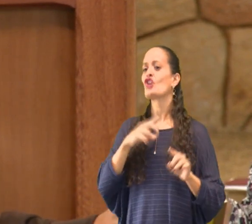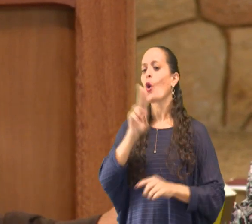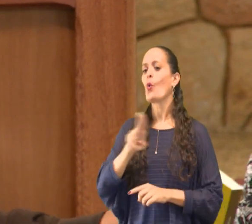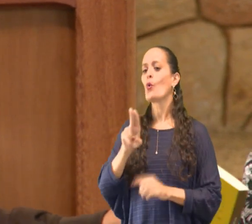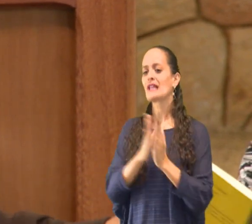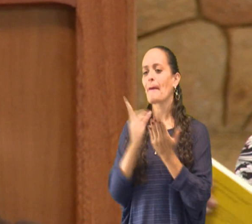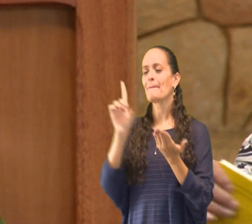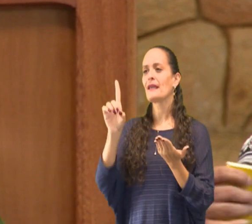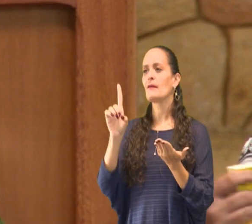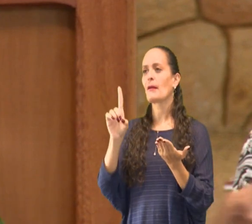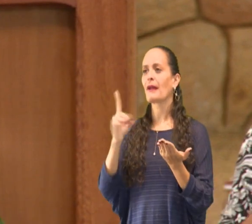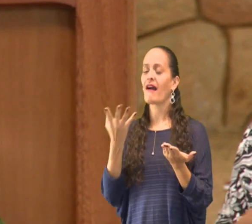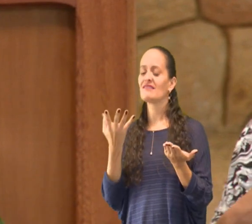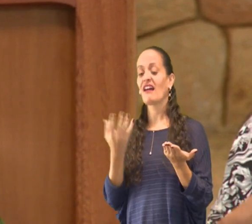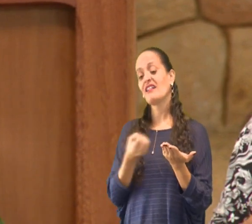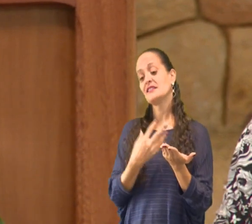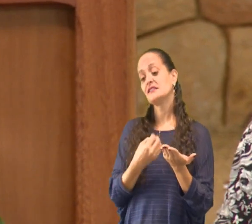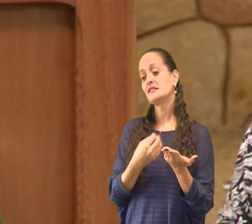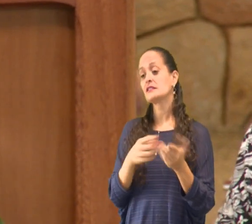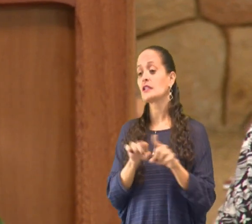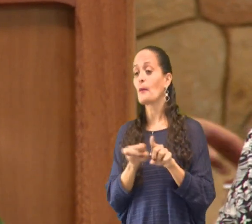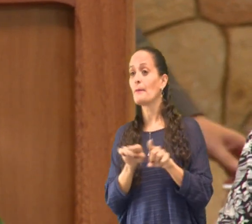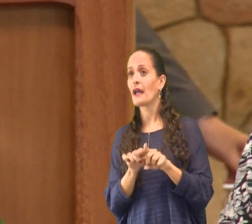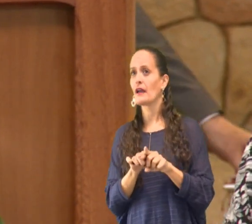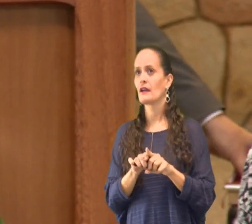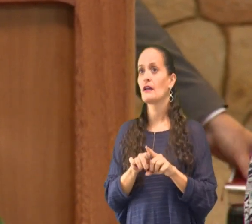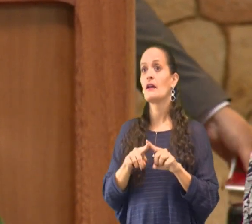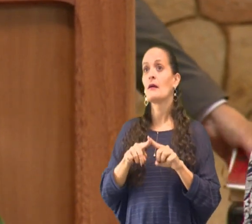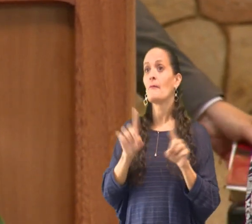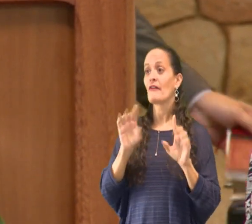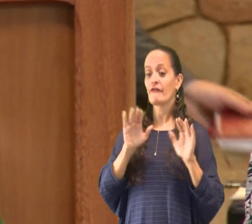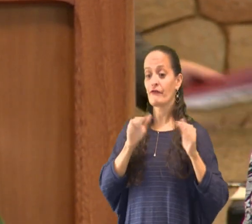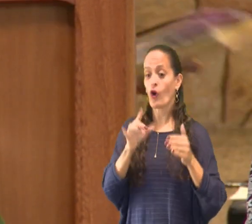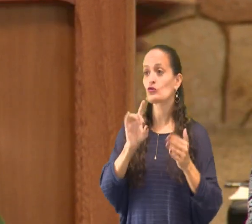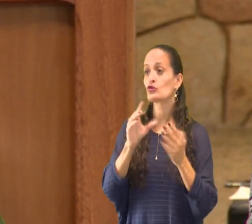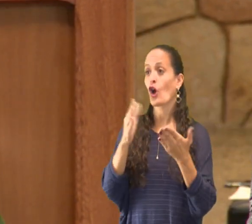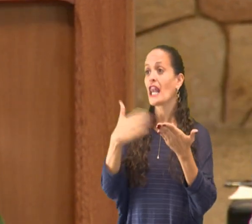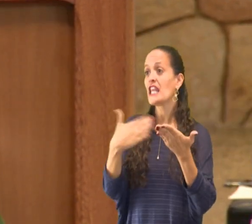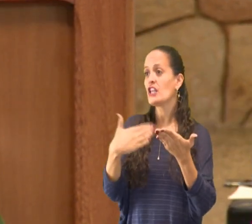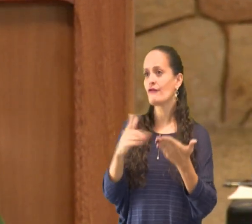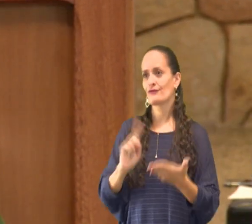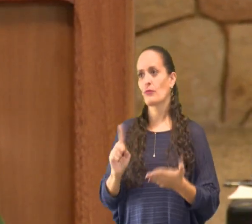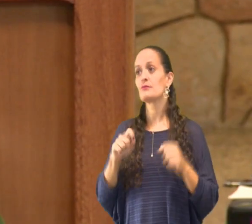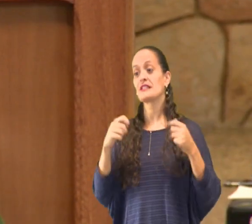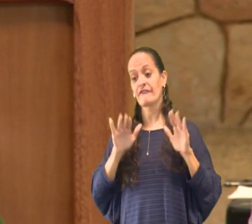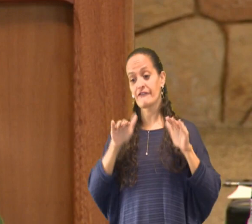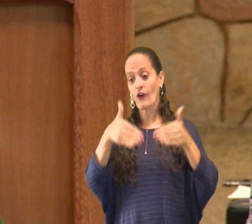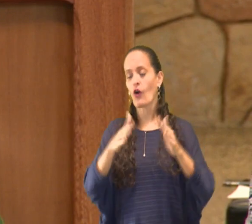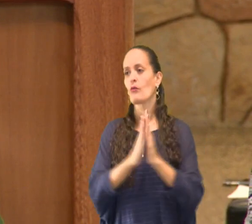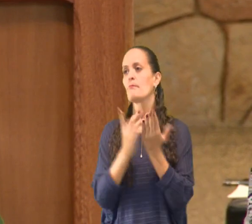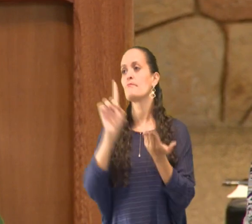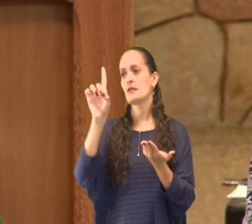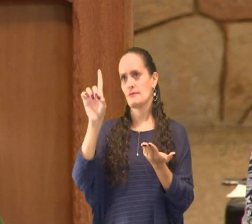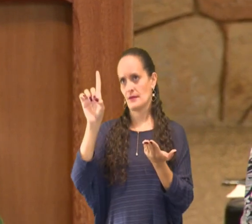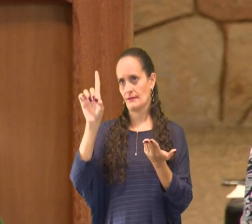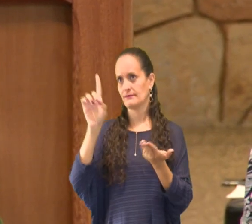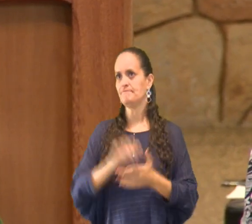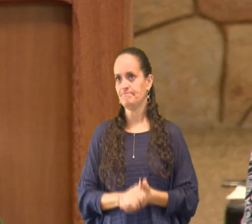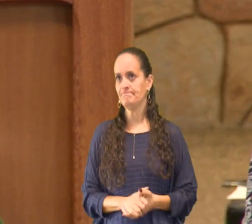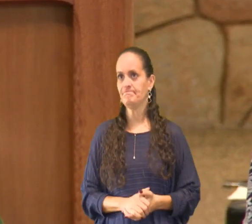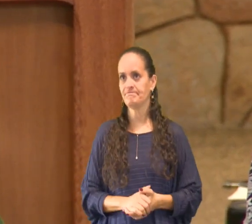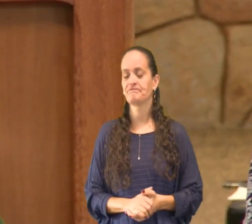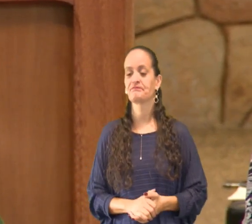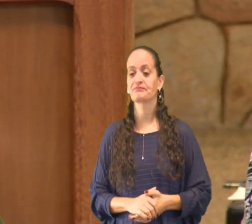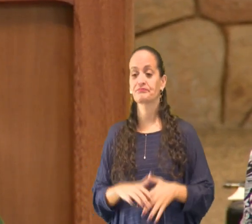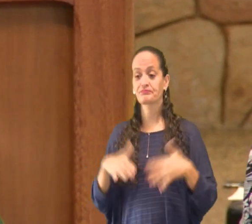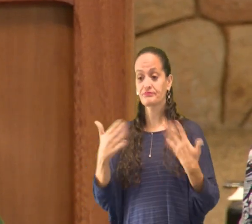Então, este devocionário, que é a partir da leitura, o próprio autor, com a